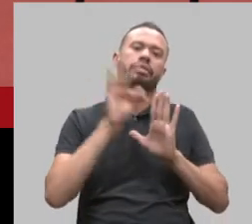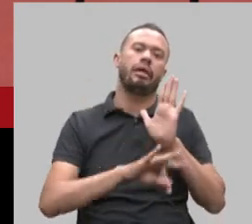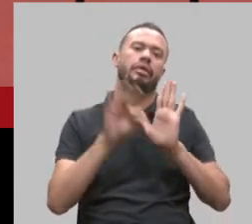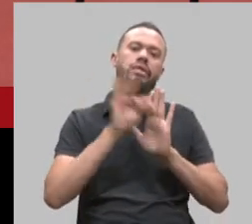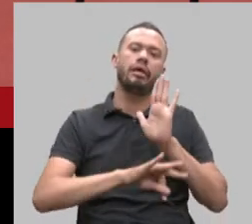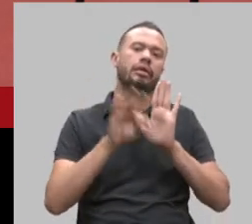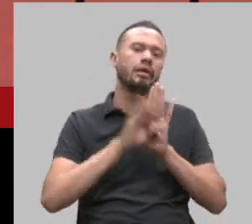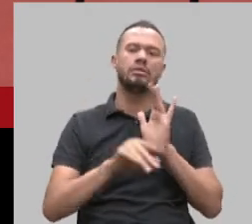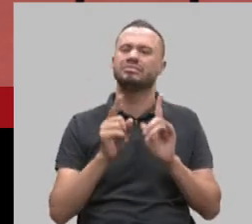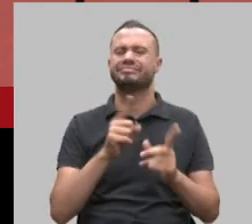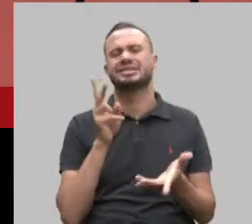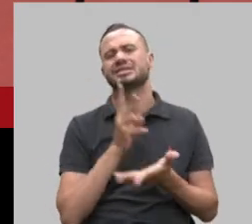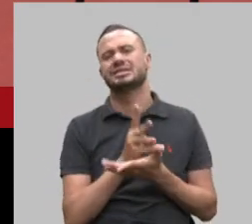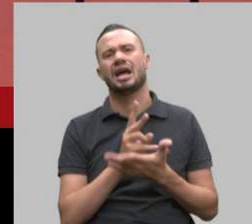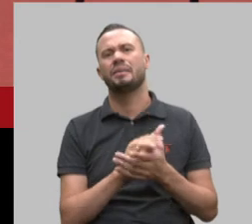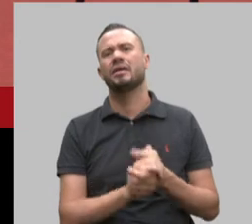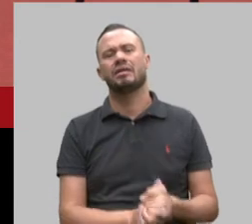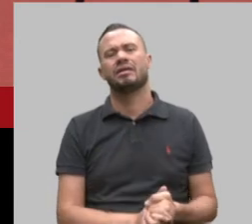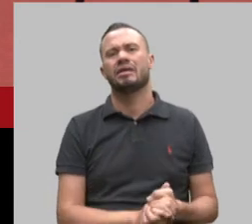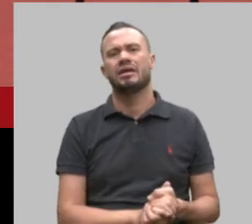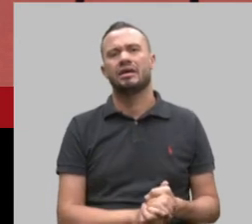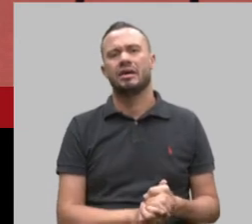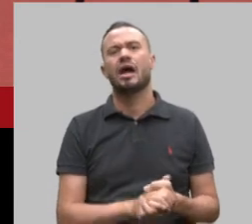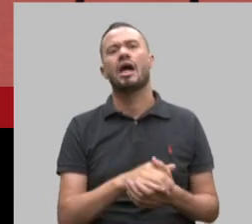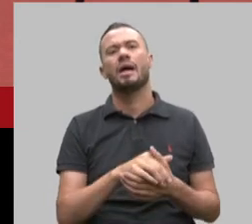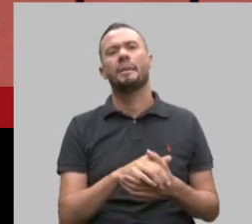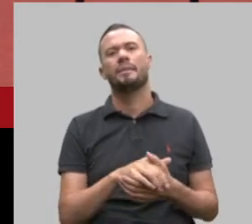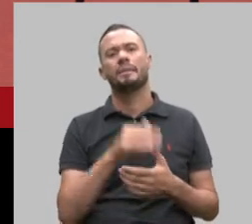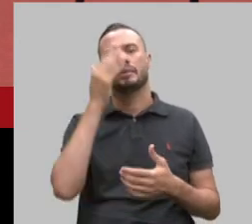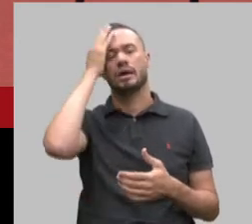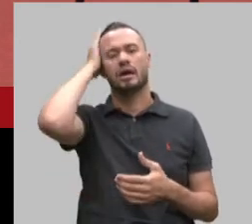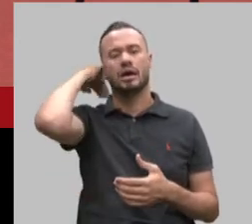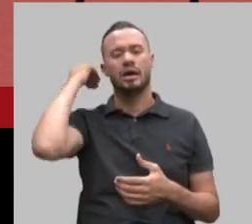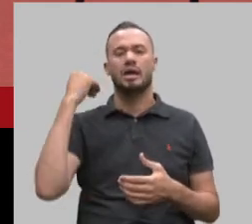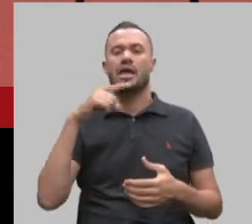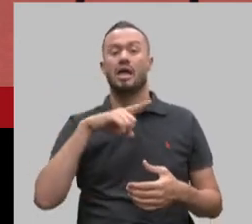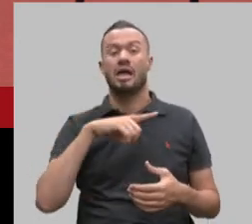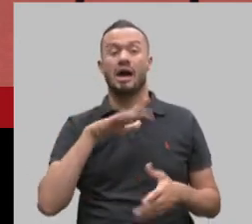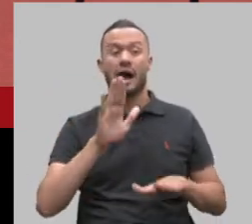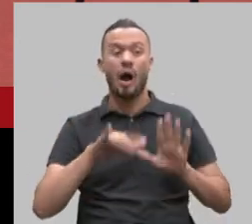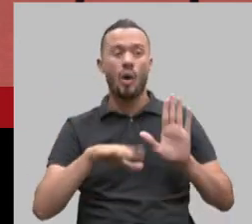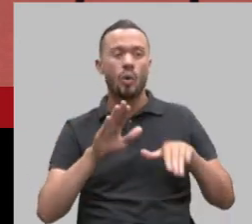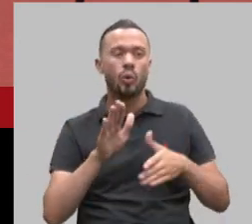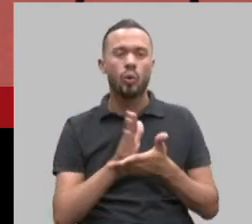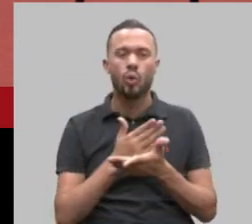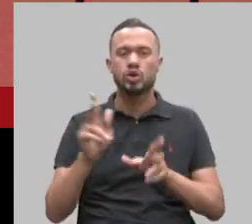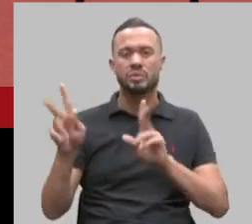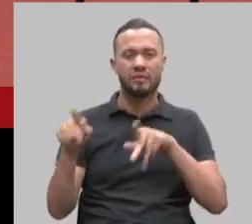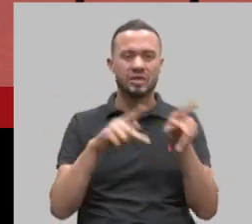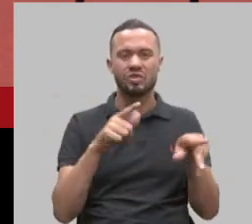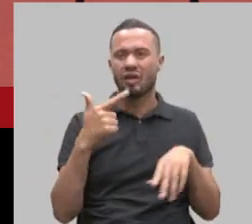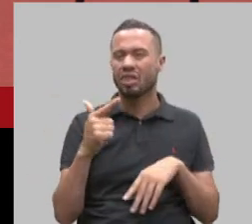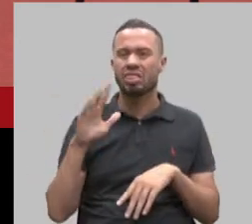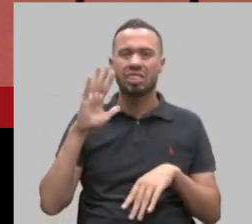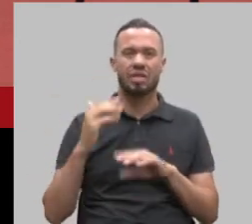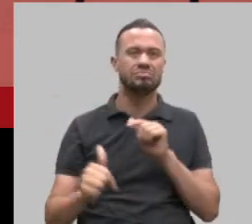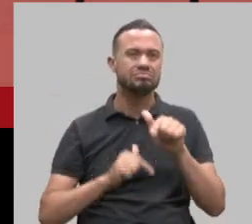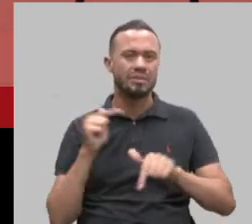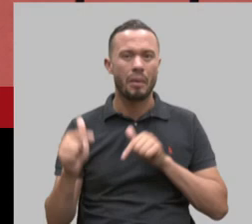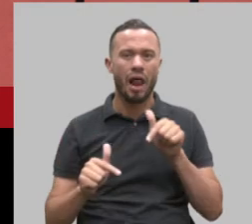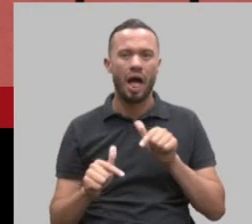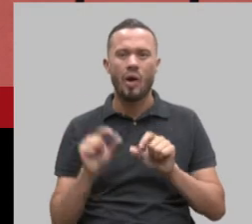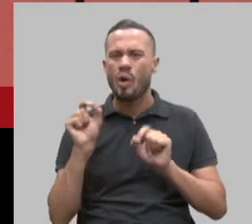ler ler sim e coisa sobre no ter tempo professor no ter tempo uma aula interativa e dinâmica é pegar os alunos levar paraa